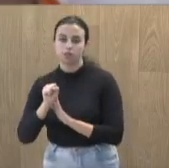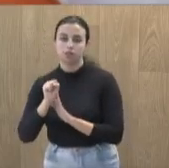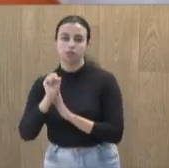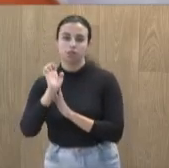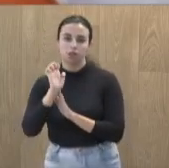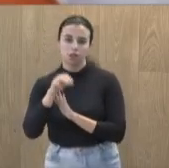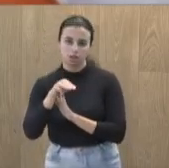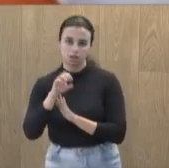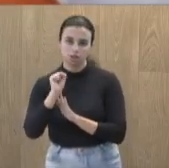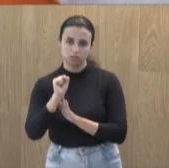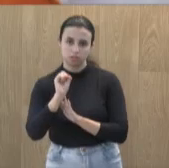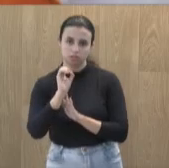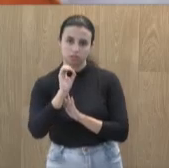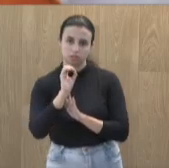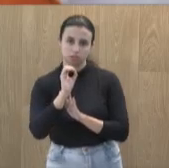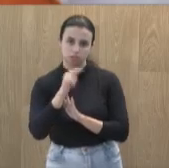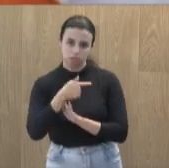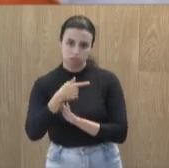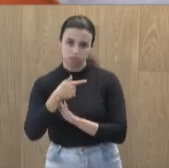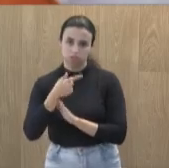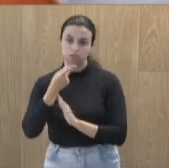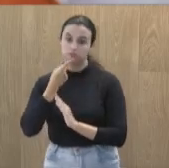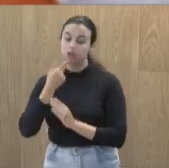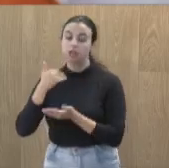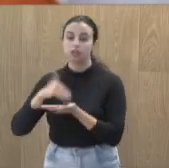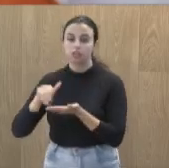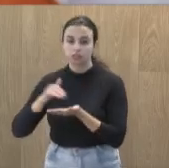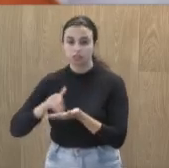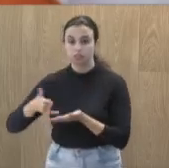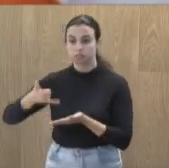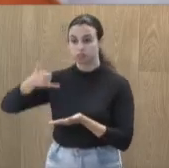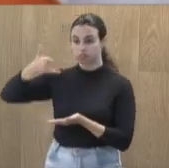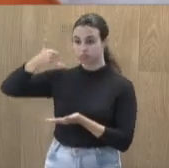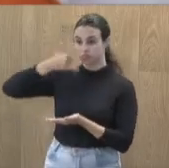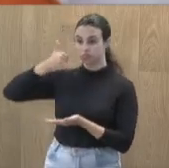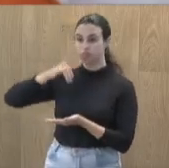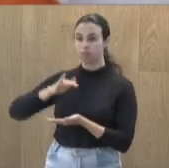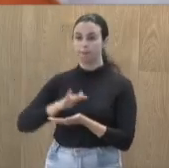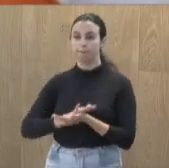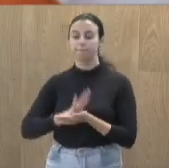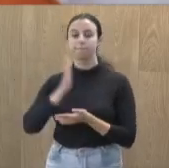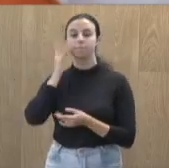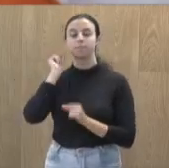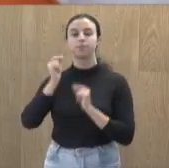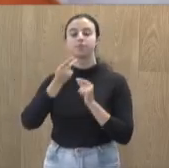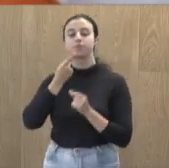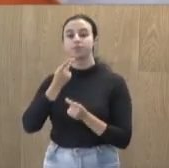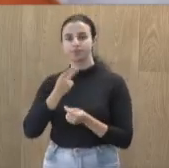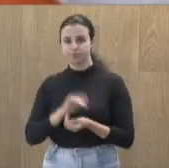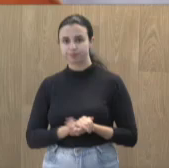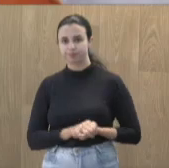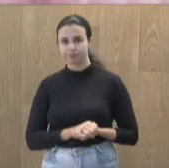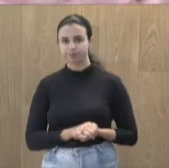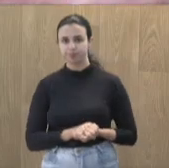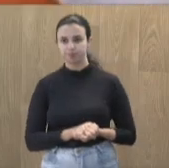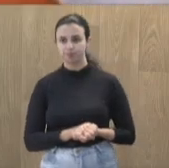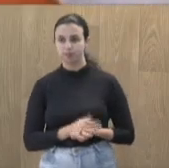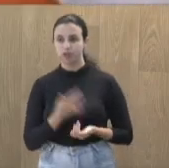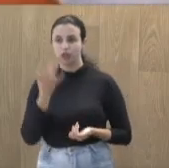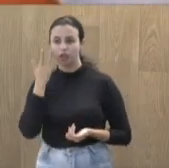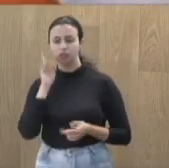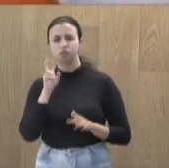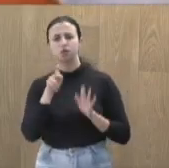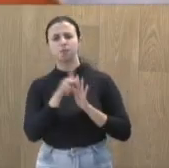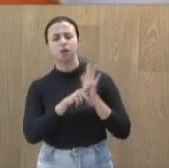eu falei que a senhora secretária ia me ligar pela elegância que ela é. Sabe o que ela me falou, vereador Roger? Eu não sei desse